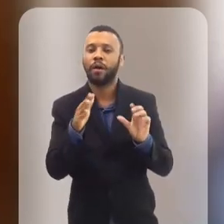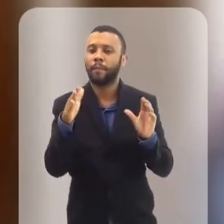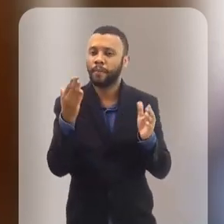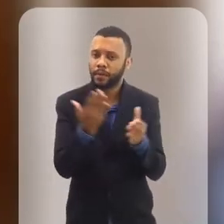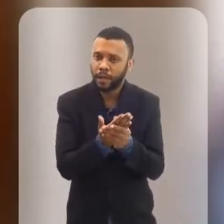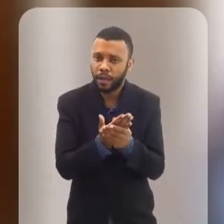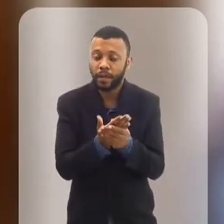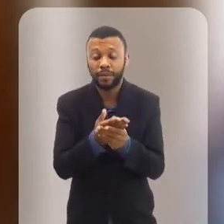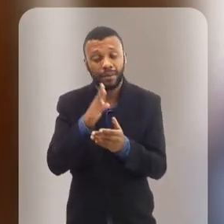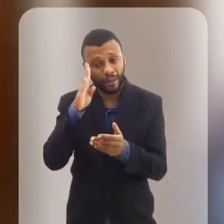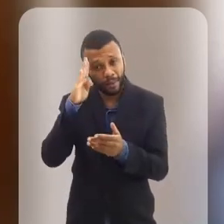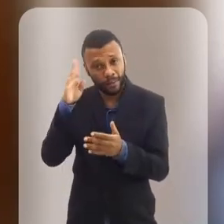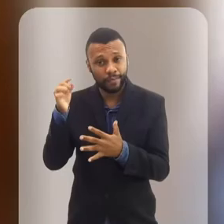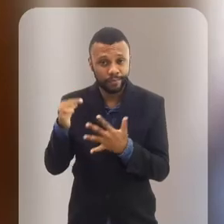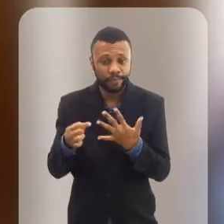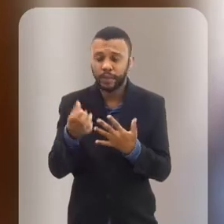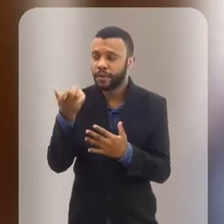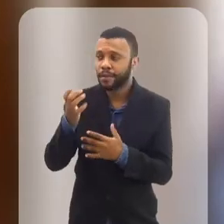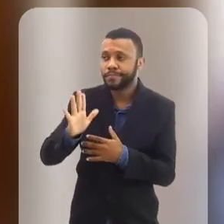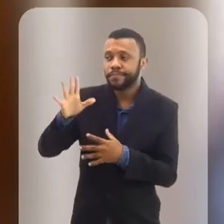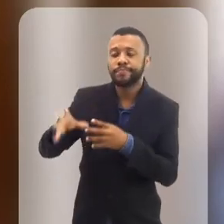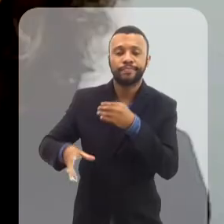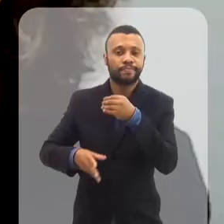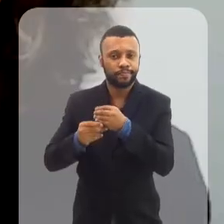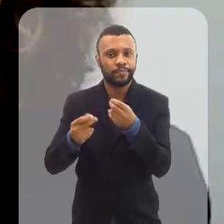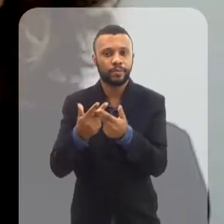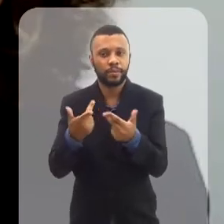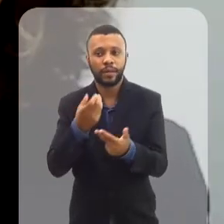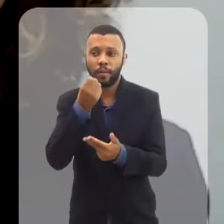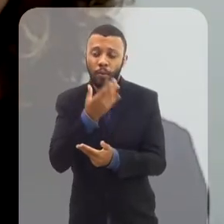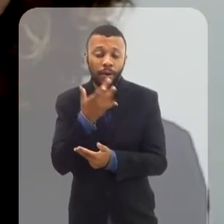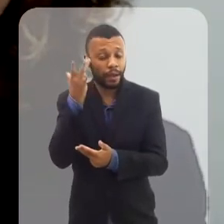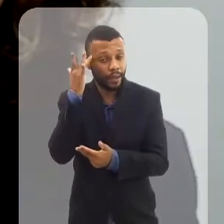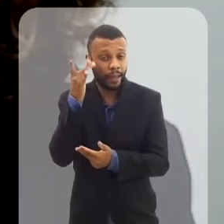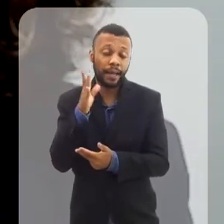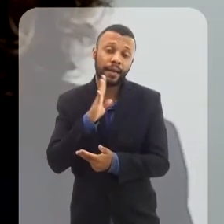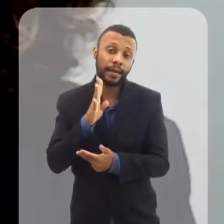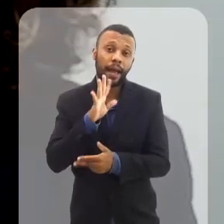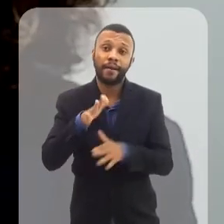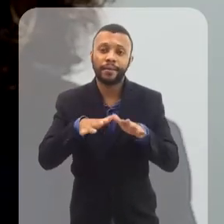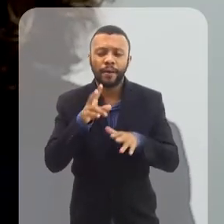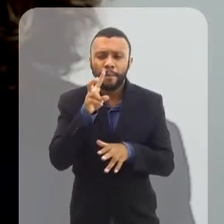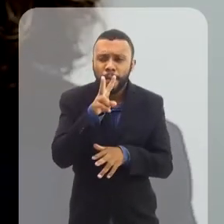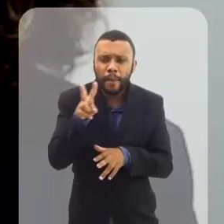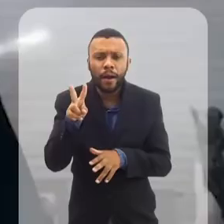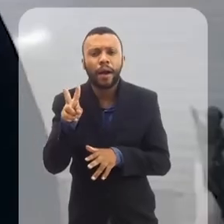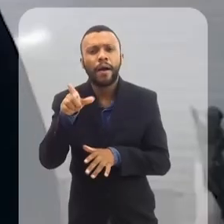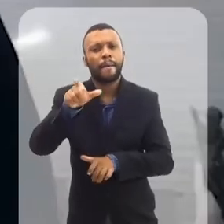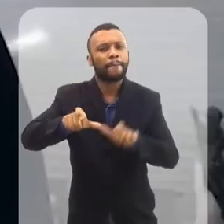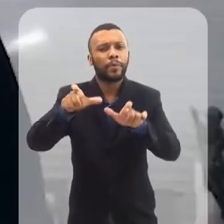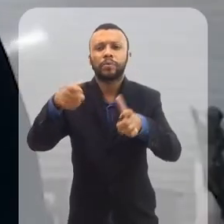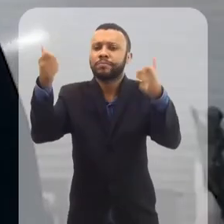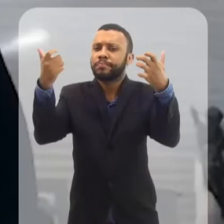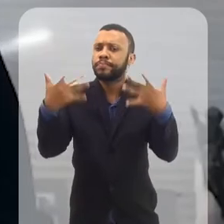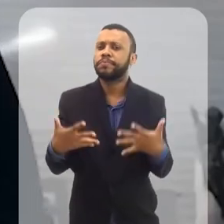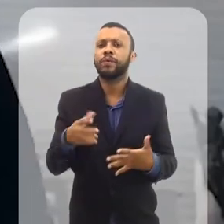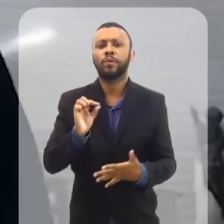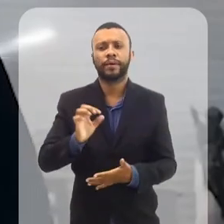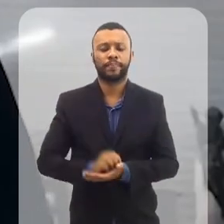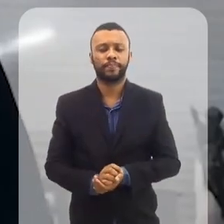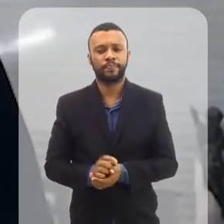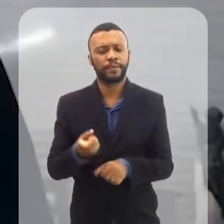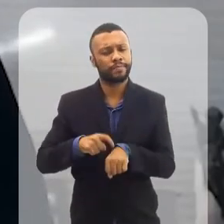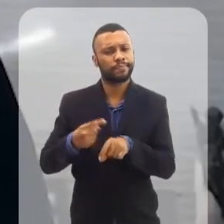processo, acho que vão ser as principais. Deixa eu acrescentar aqui uma coisa que eu acho que é bacana, porque eu escuto às vezes algumas pessoas